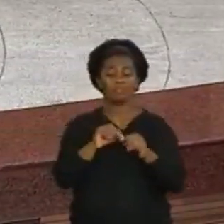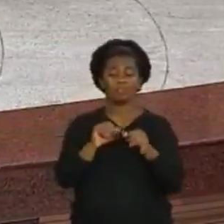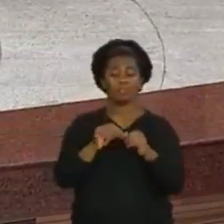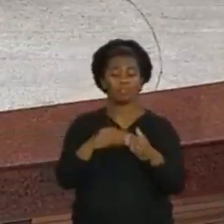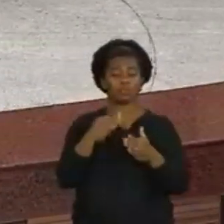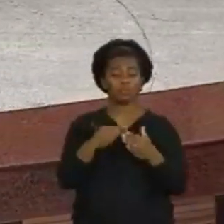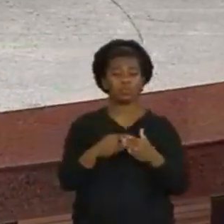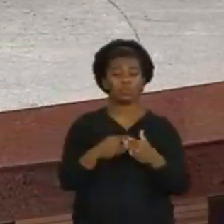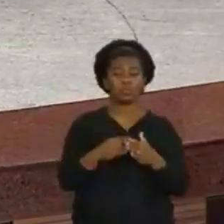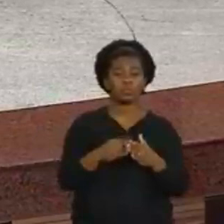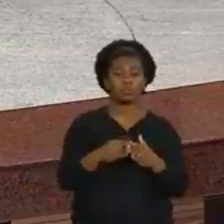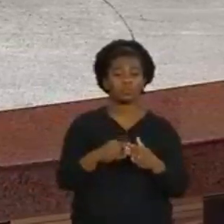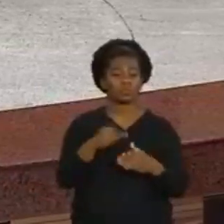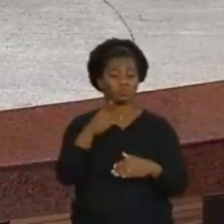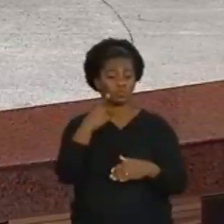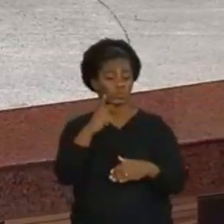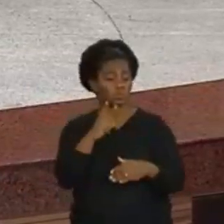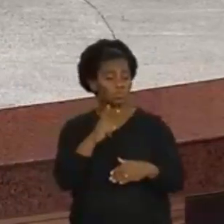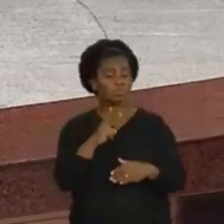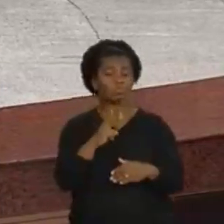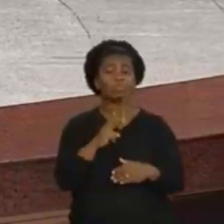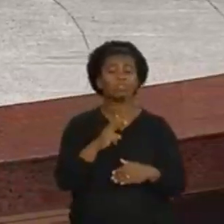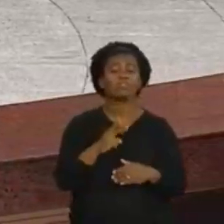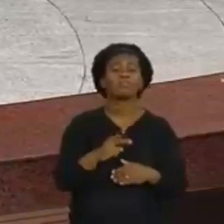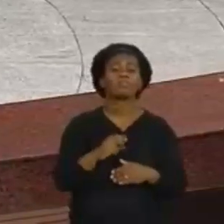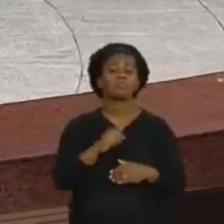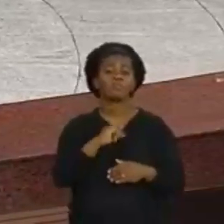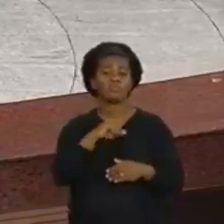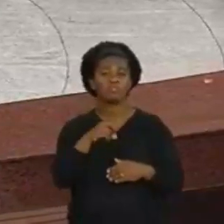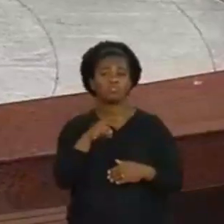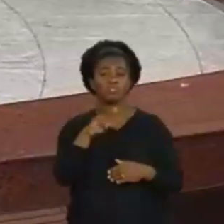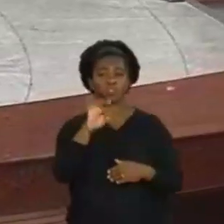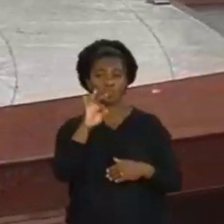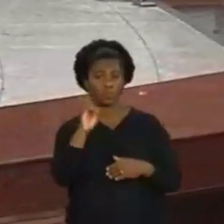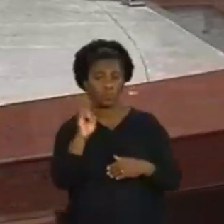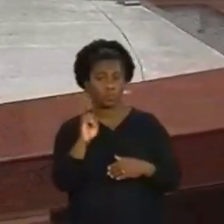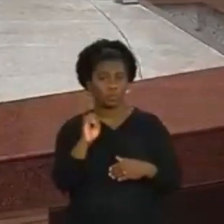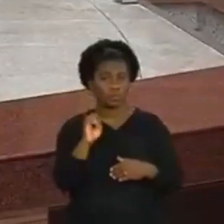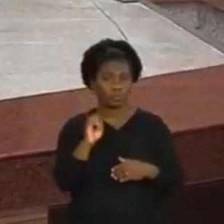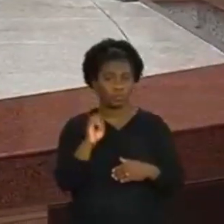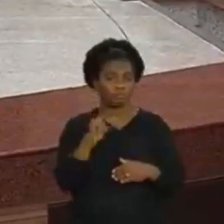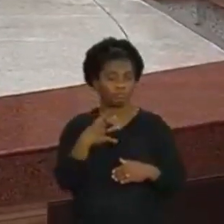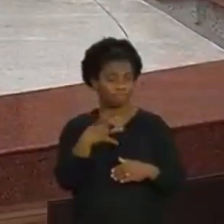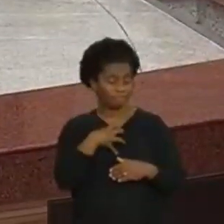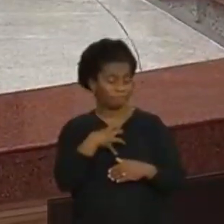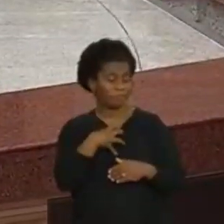sua maneira, como você quer, como você acha, e sua vida não muda.